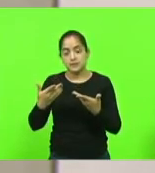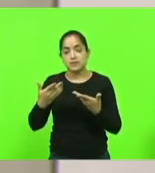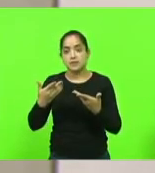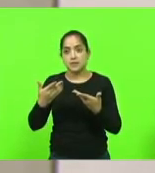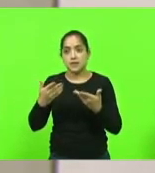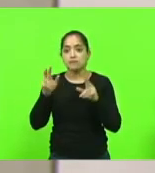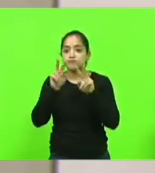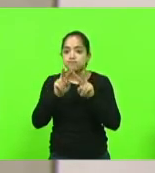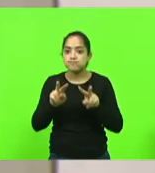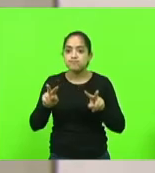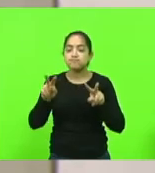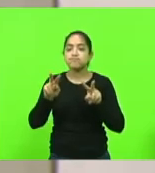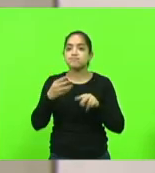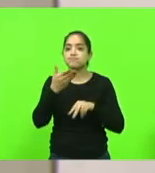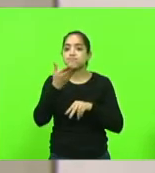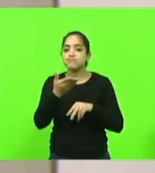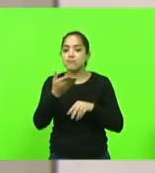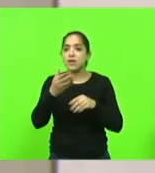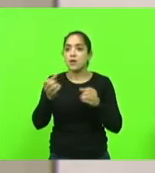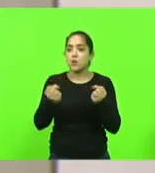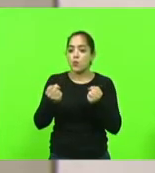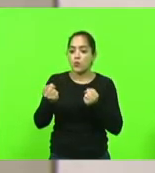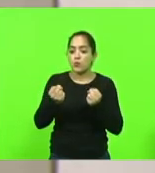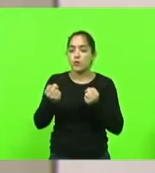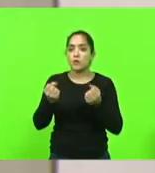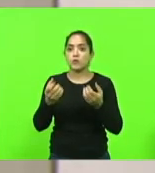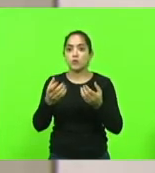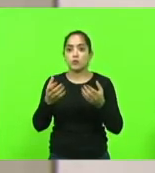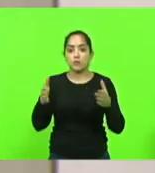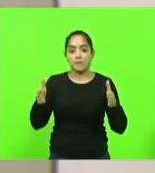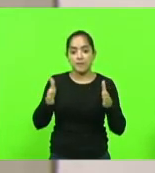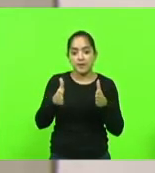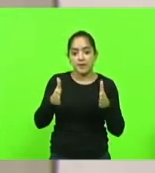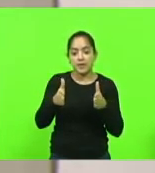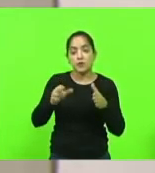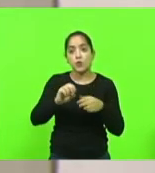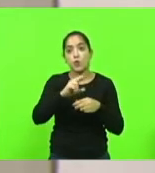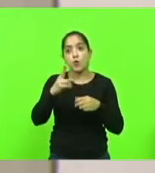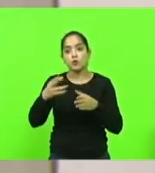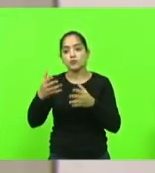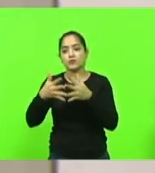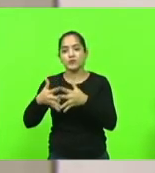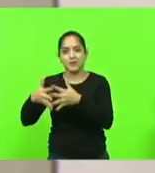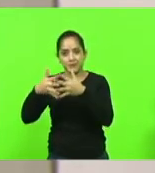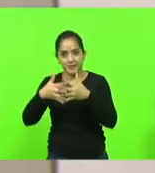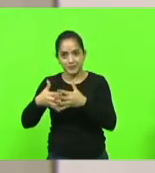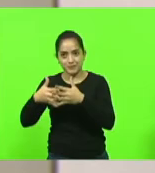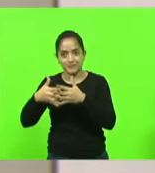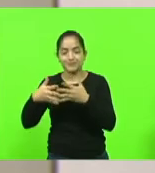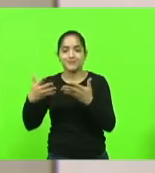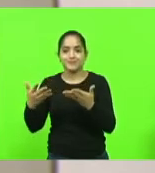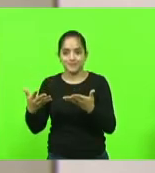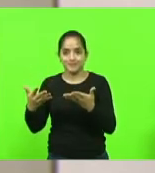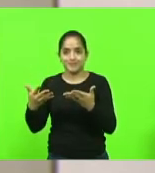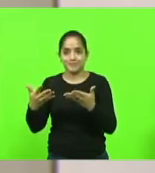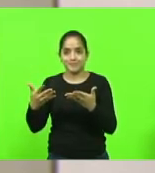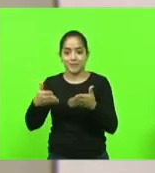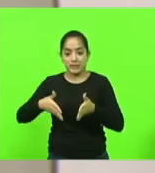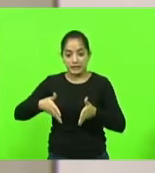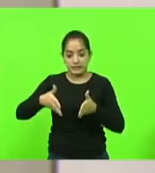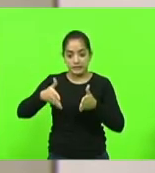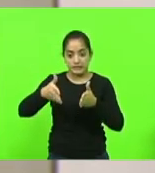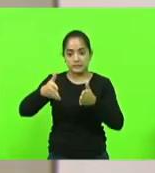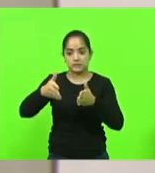deste condutor, quer seja do veículo pequeno ou do caminhão de transportes, o olhar na pista e não